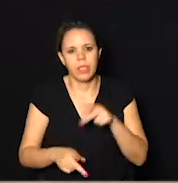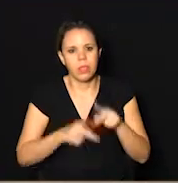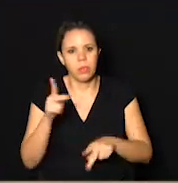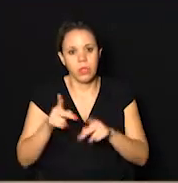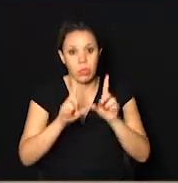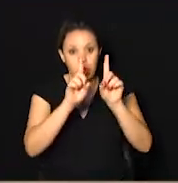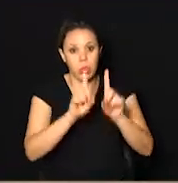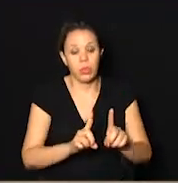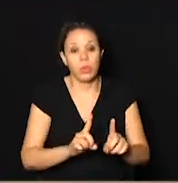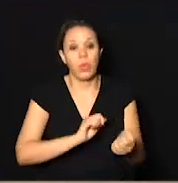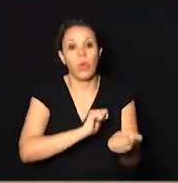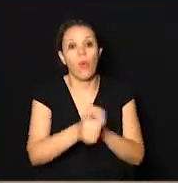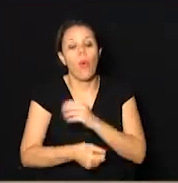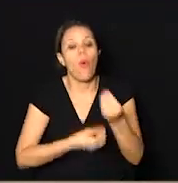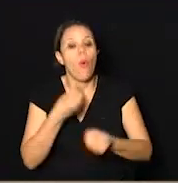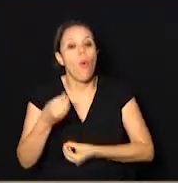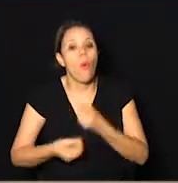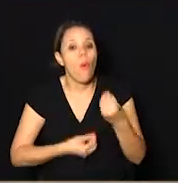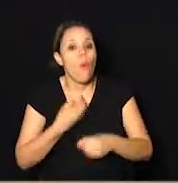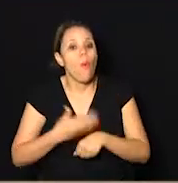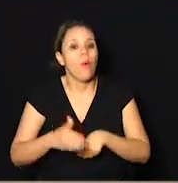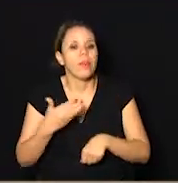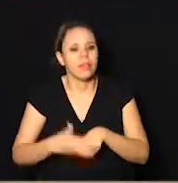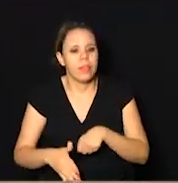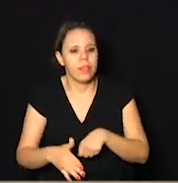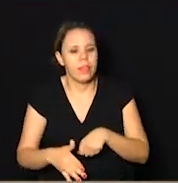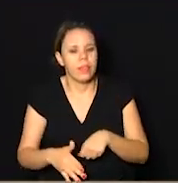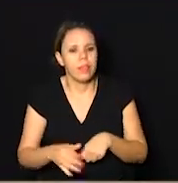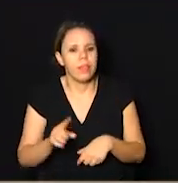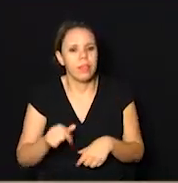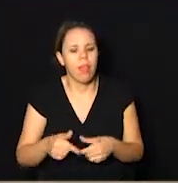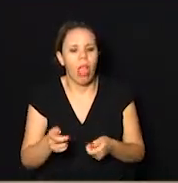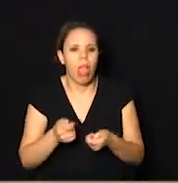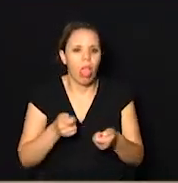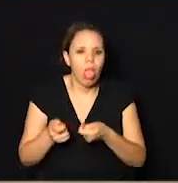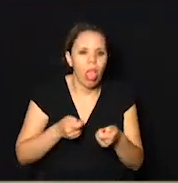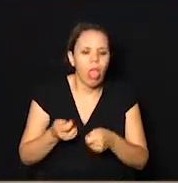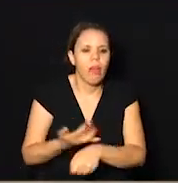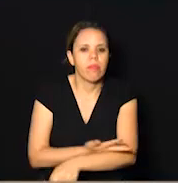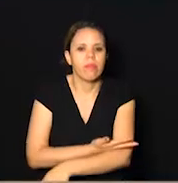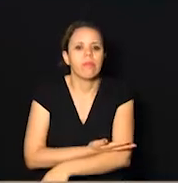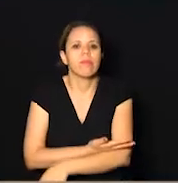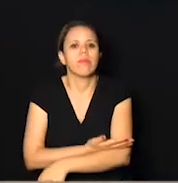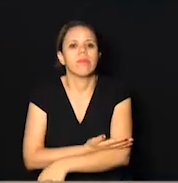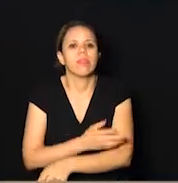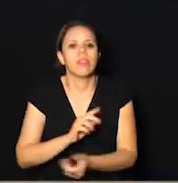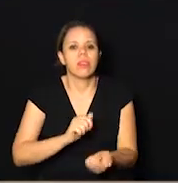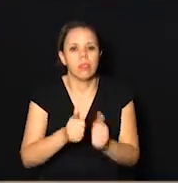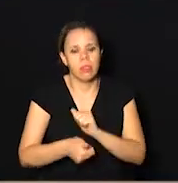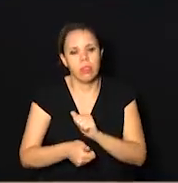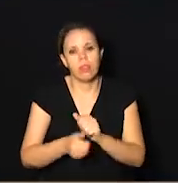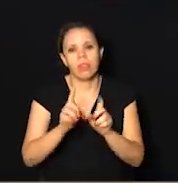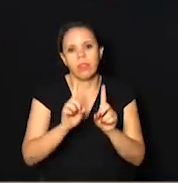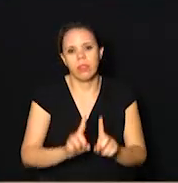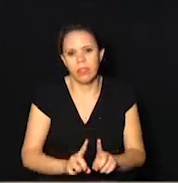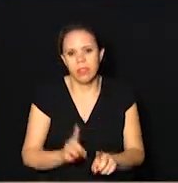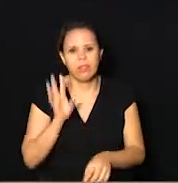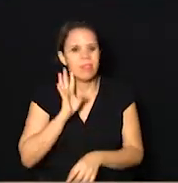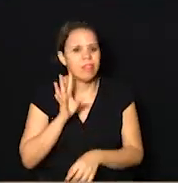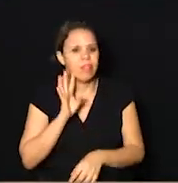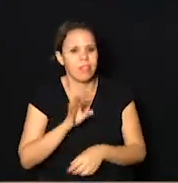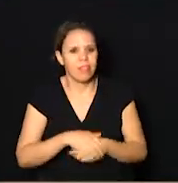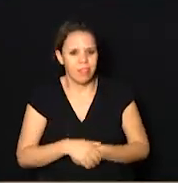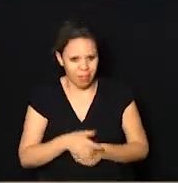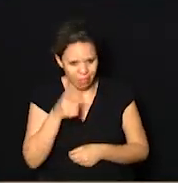para atletas como que funciona o treinamento como que é lidar com o emocional dos para-atletas tá